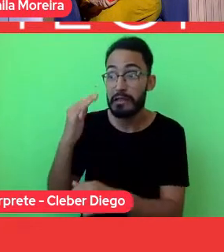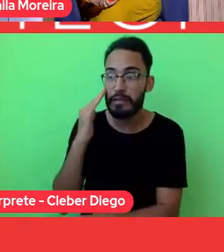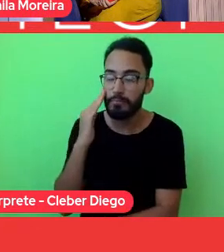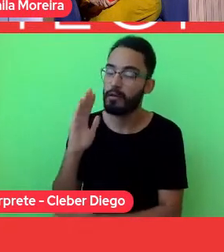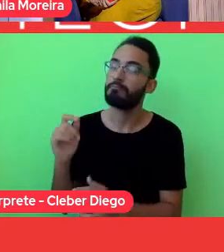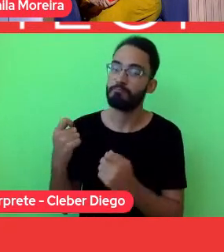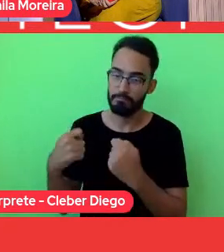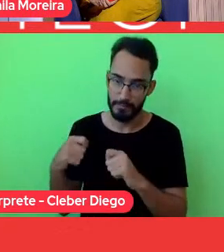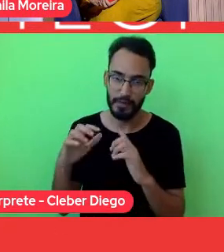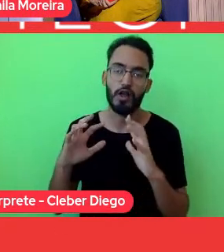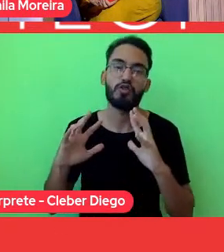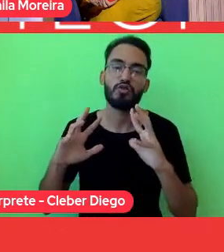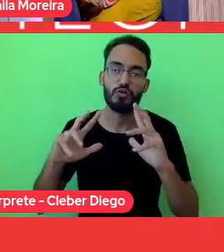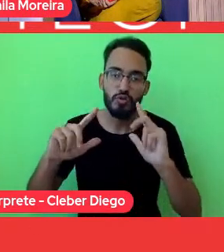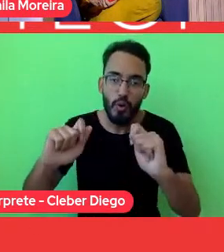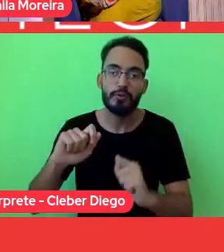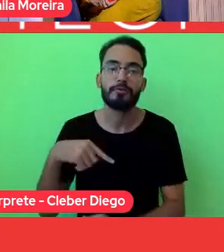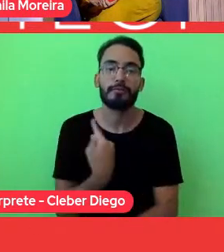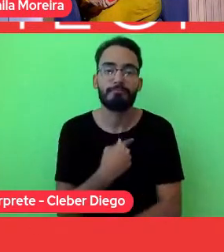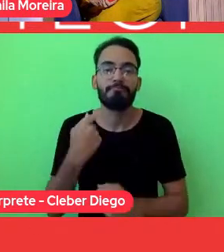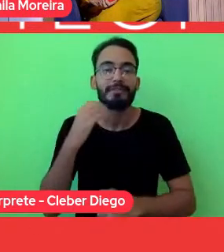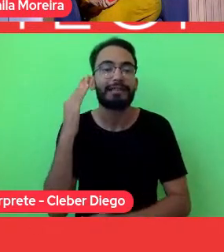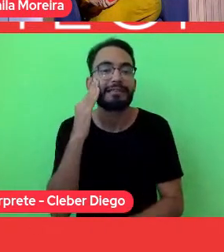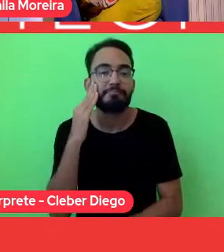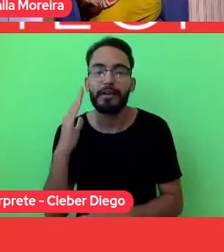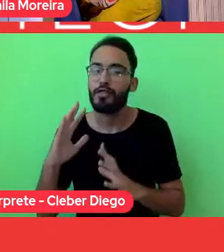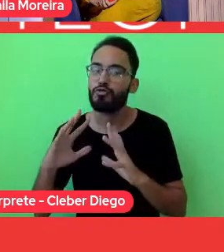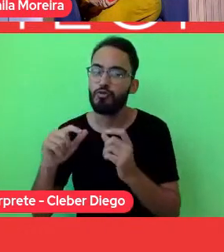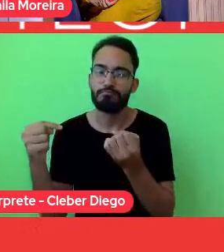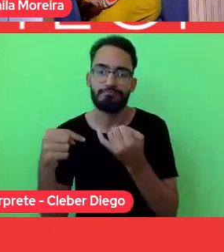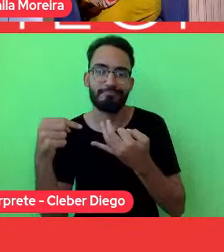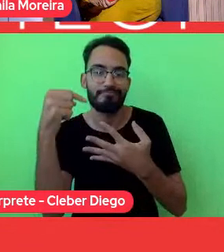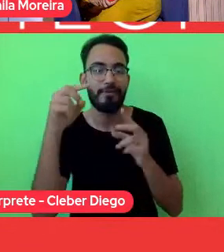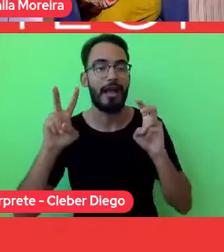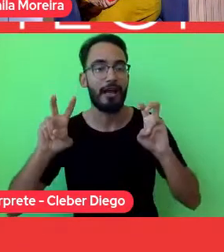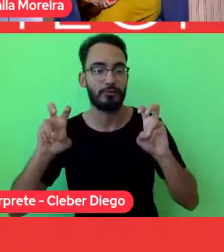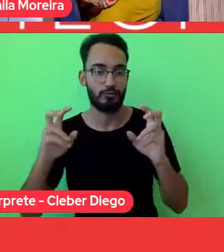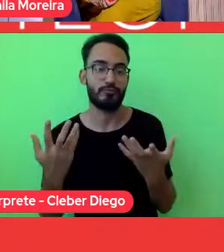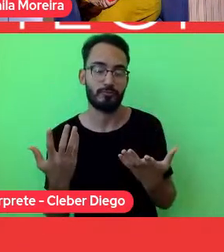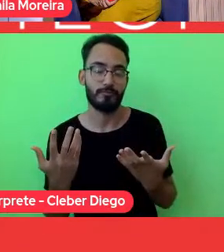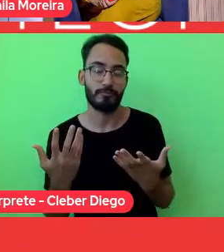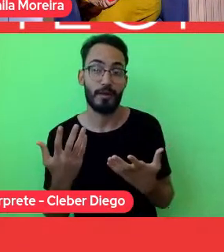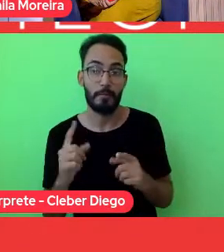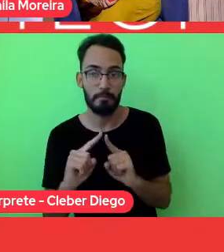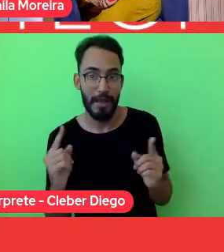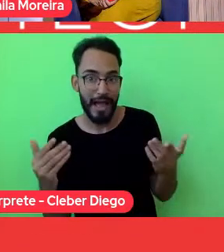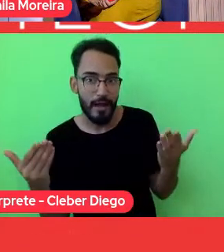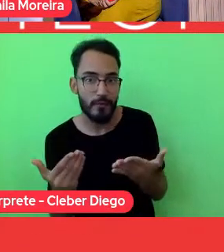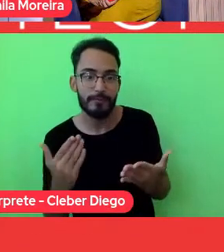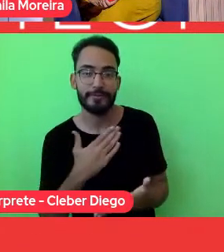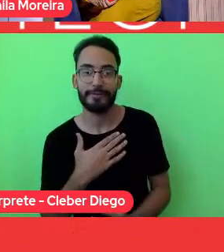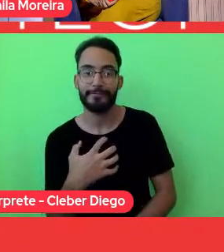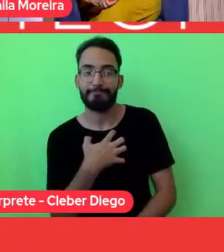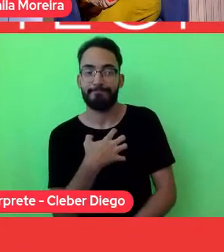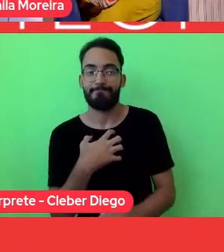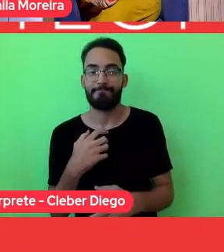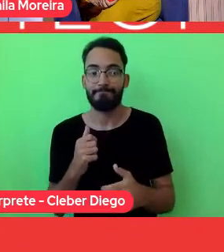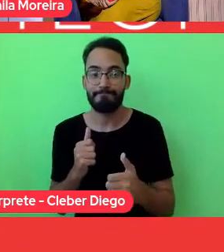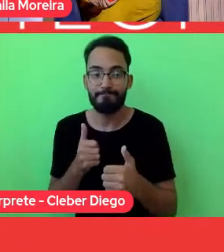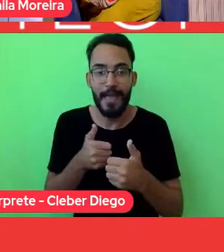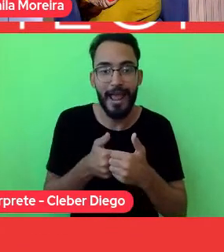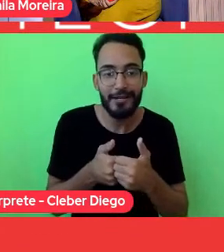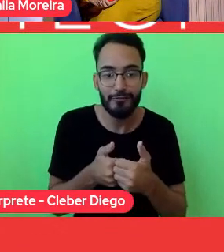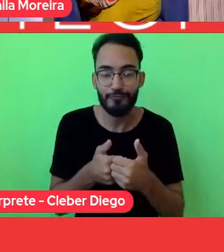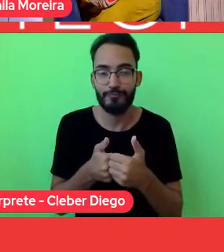Precisam. Todos nós precisamos saber sobre todos esses assuntos. Mas hoje eu me vejo muito mais perto dessa